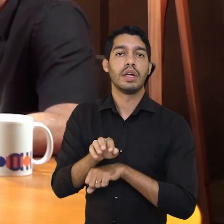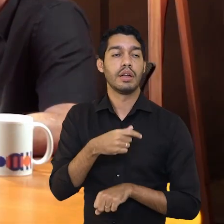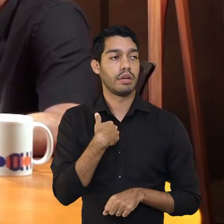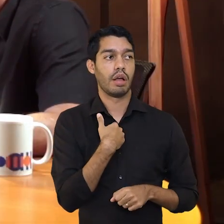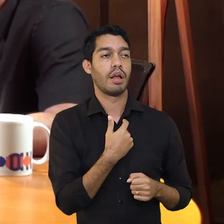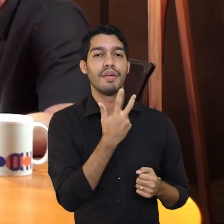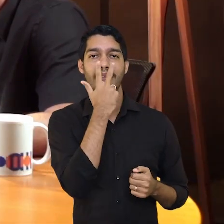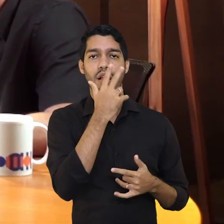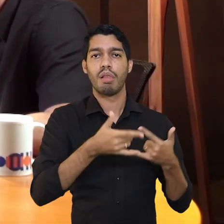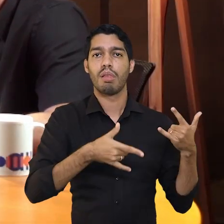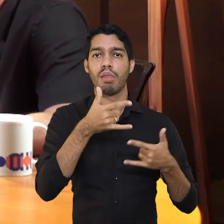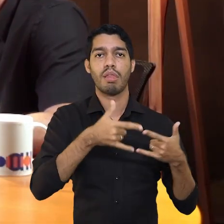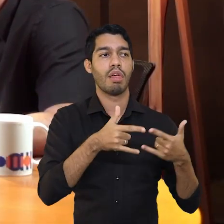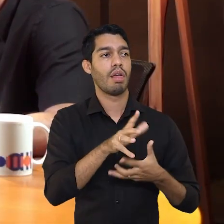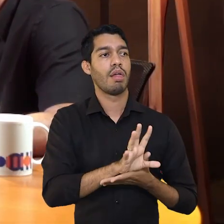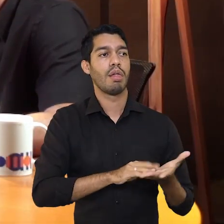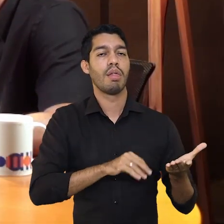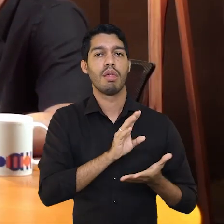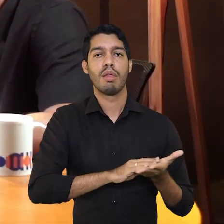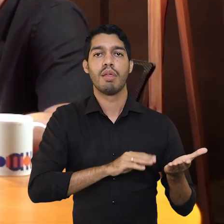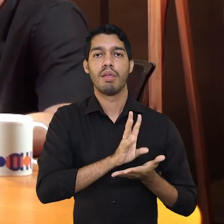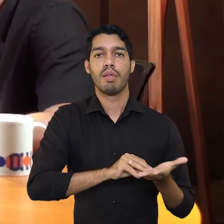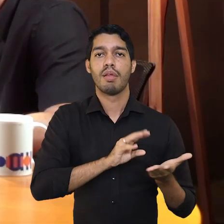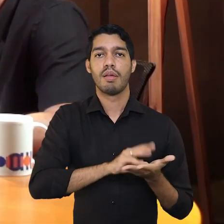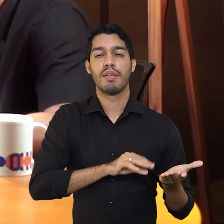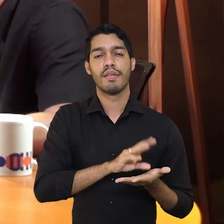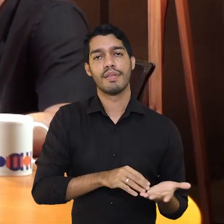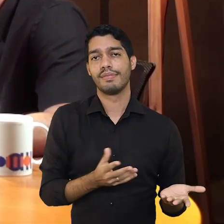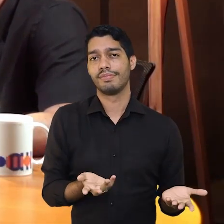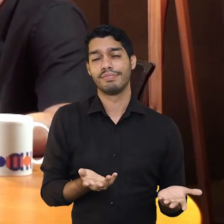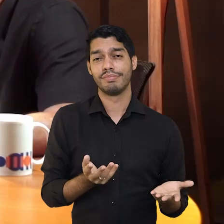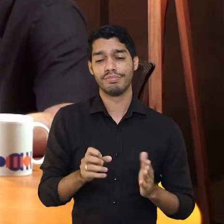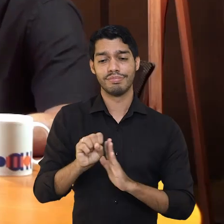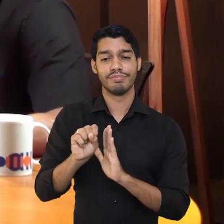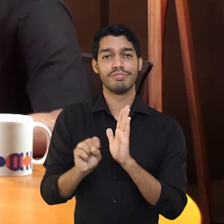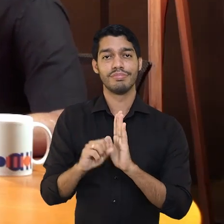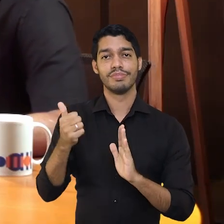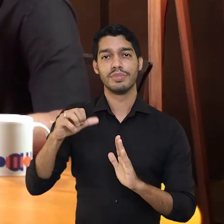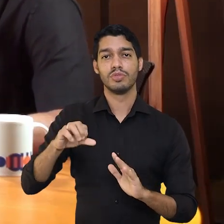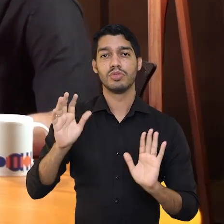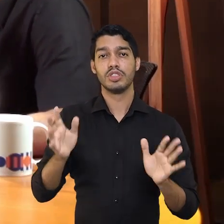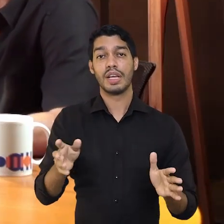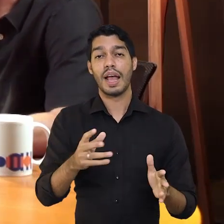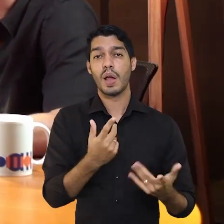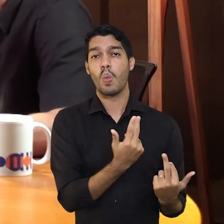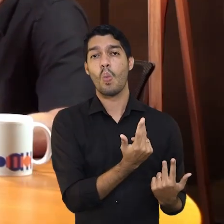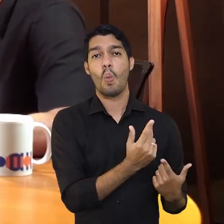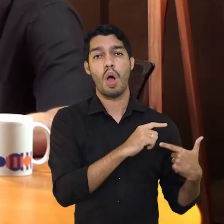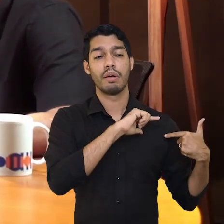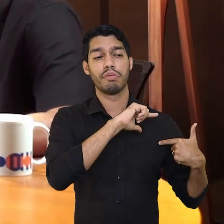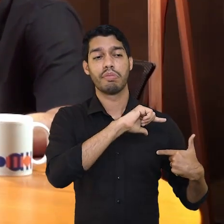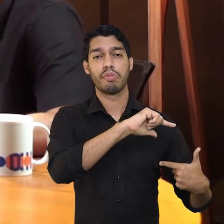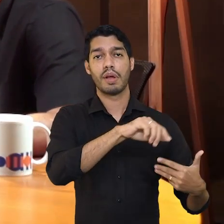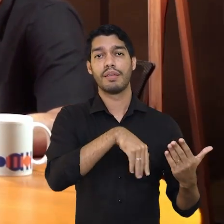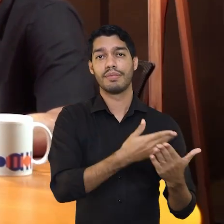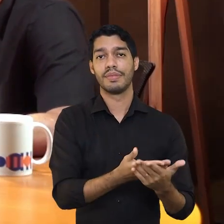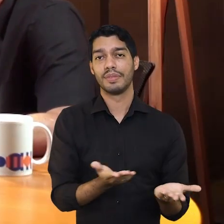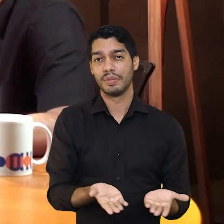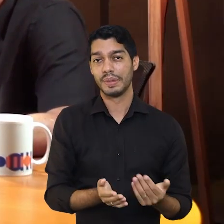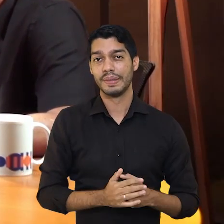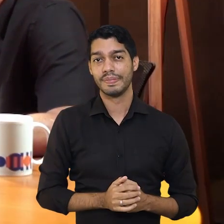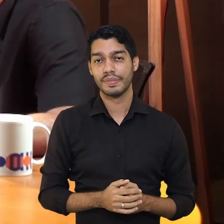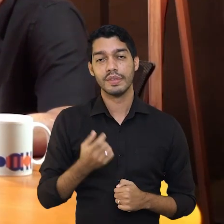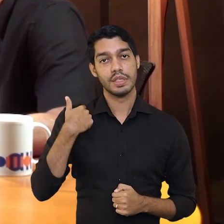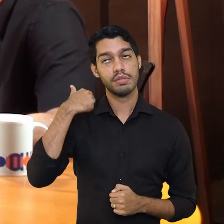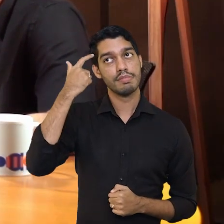replicando um modelo de escola que está lá desde o século XIX e que até hoje em dia a gente coloca em prática. Então, quando eu penso na